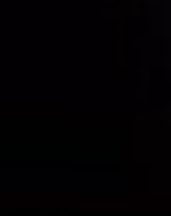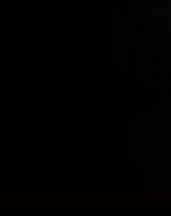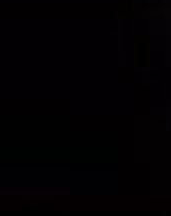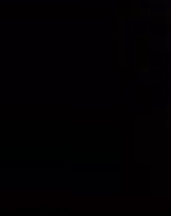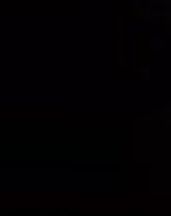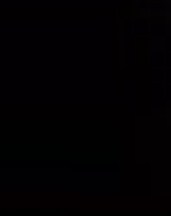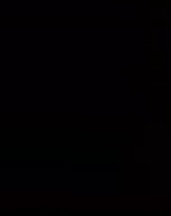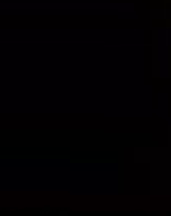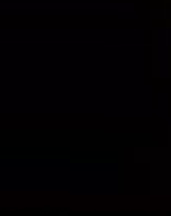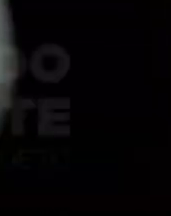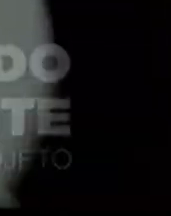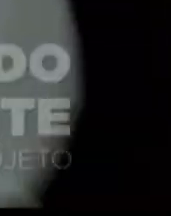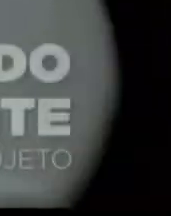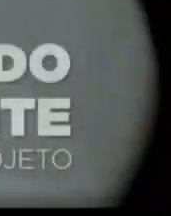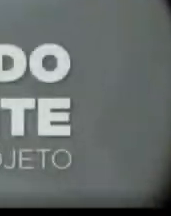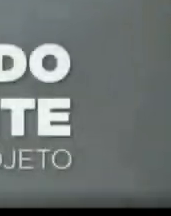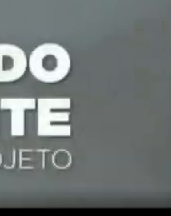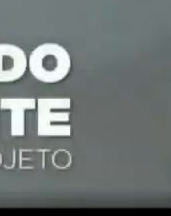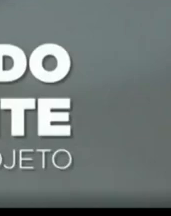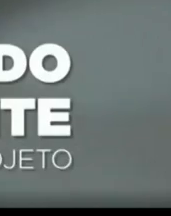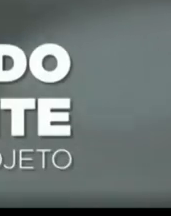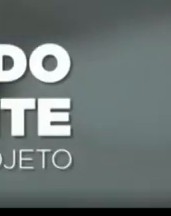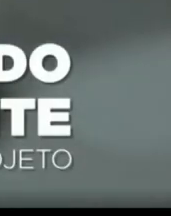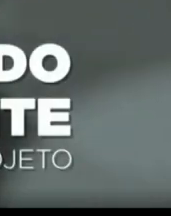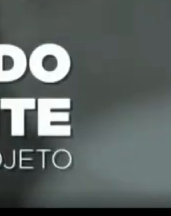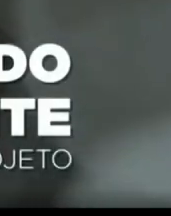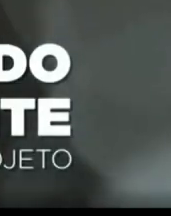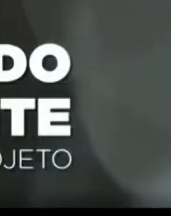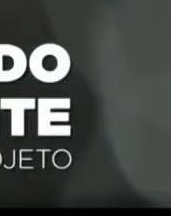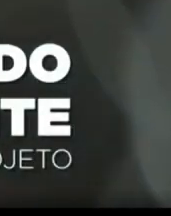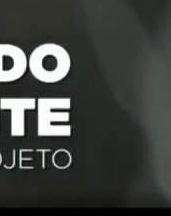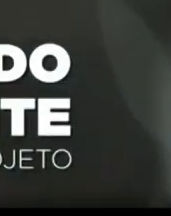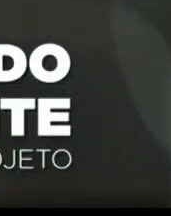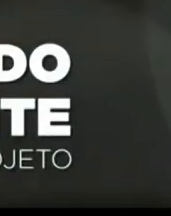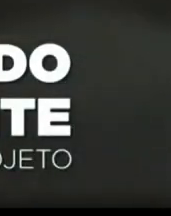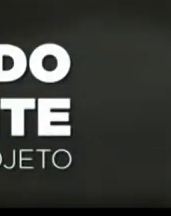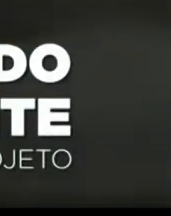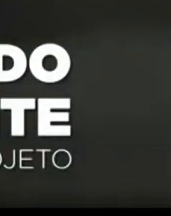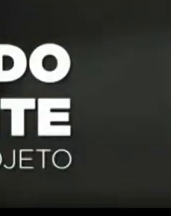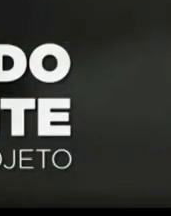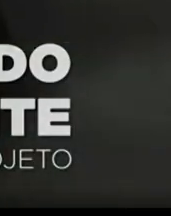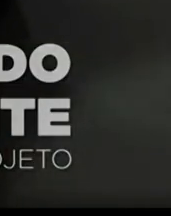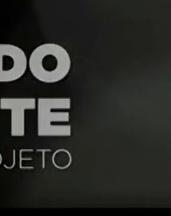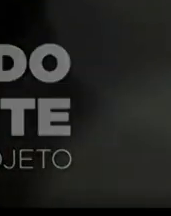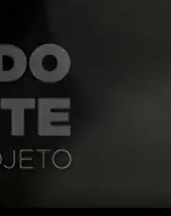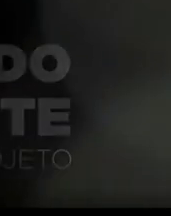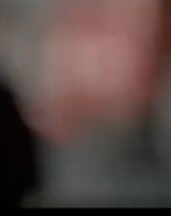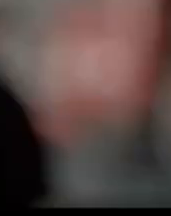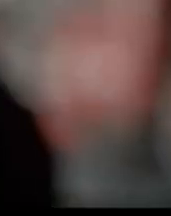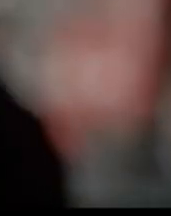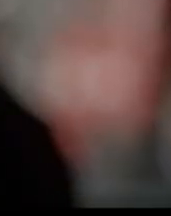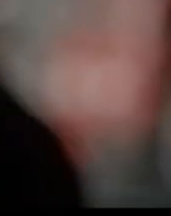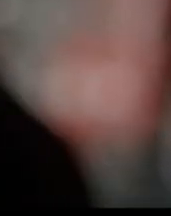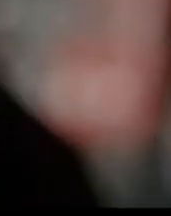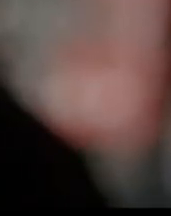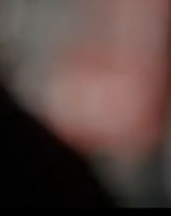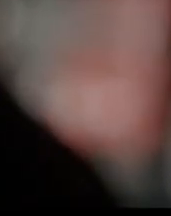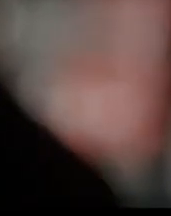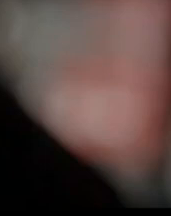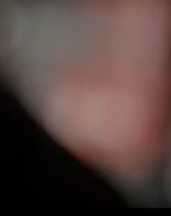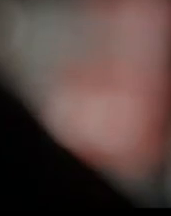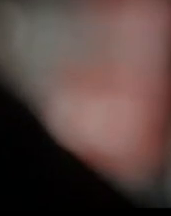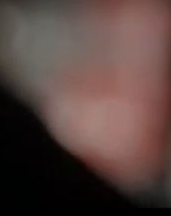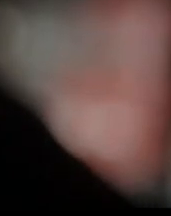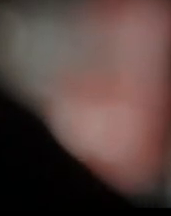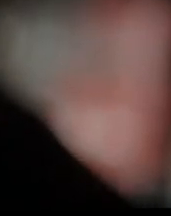Sou de João Pessoa, né, da Paraíba, onde teve dificuldades na vida familiar. Já era